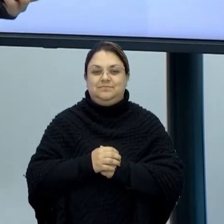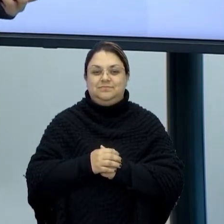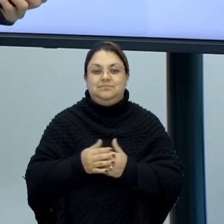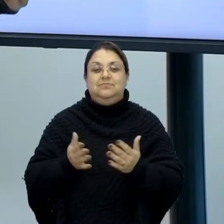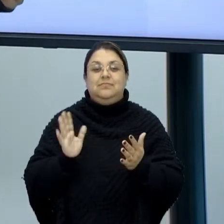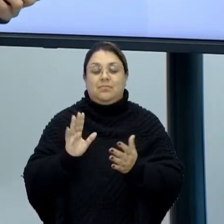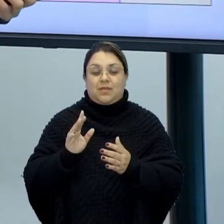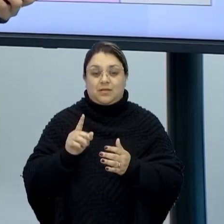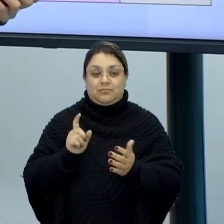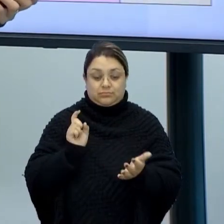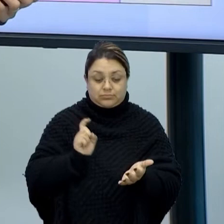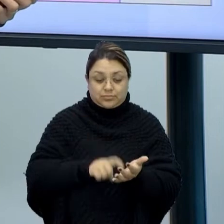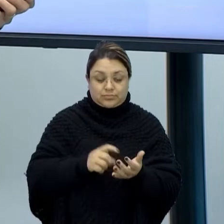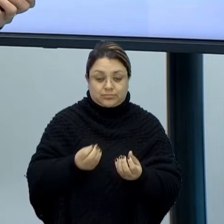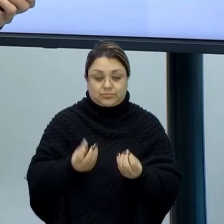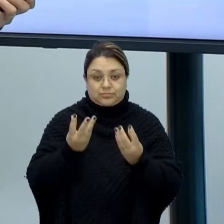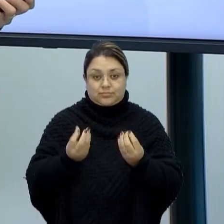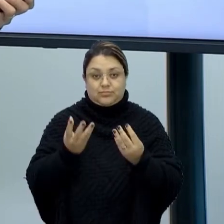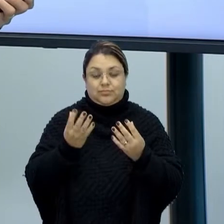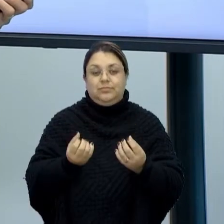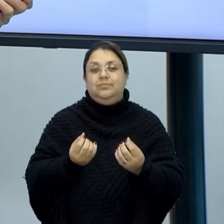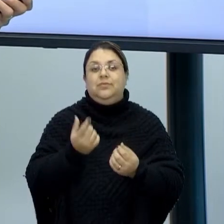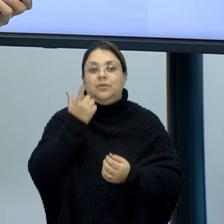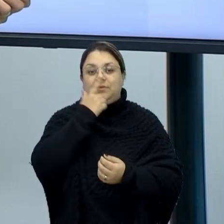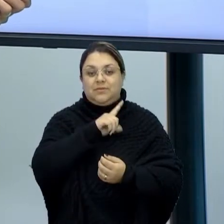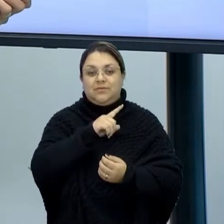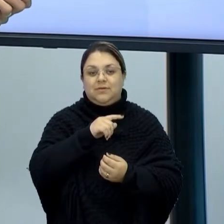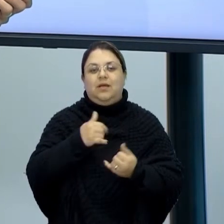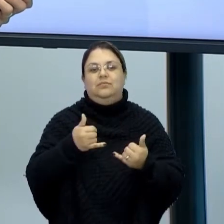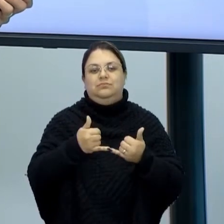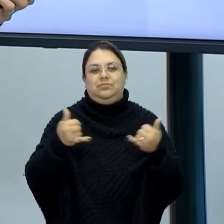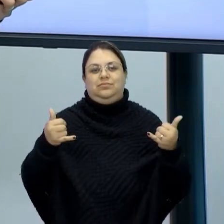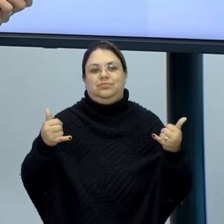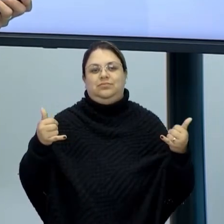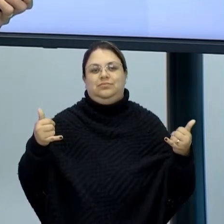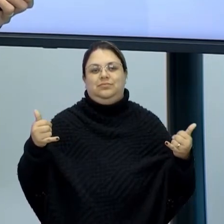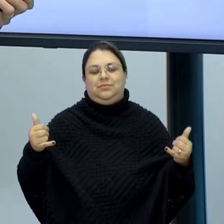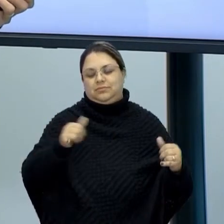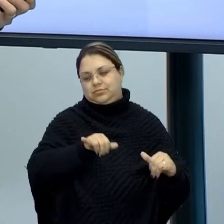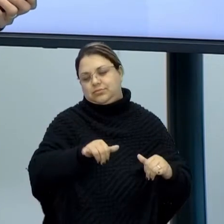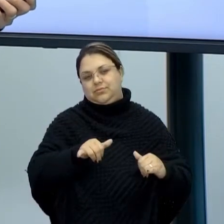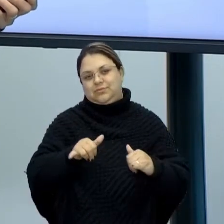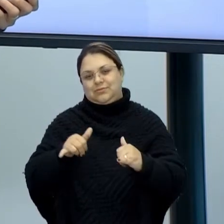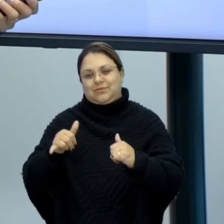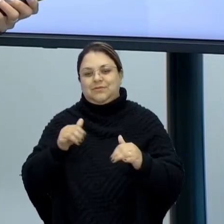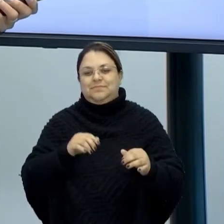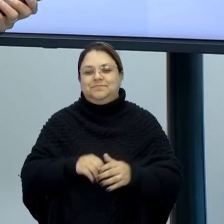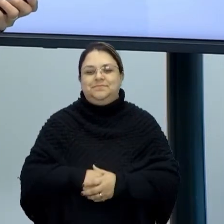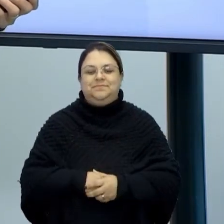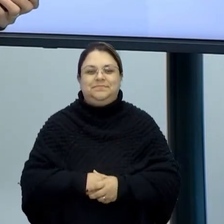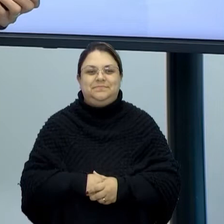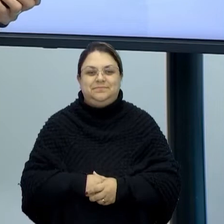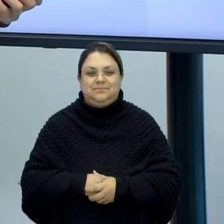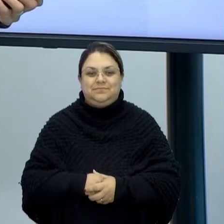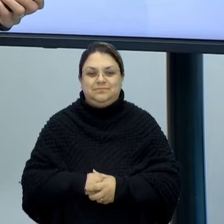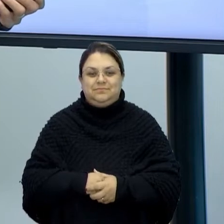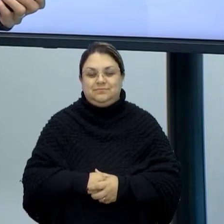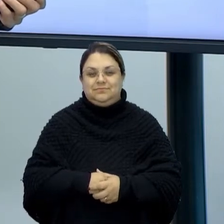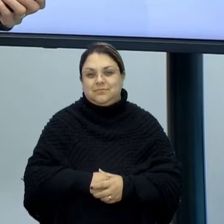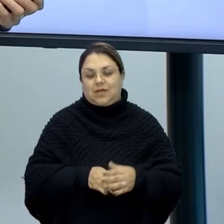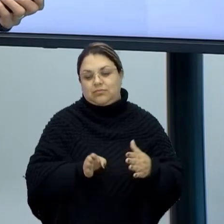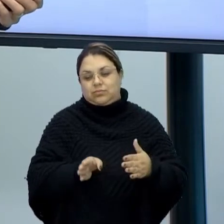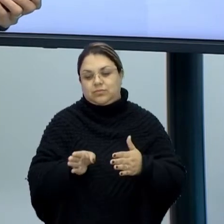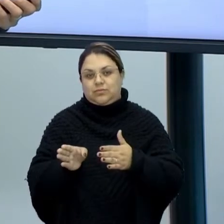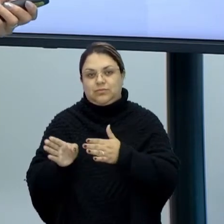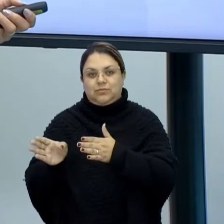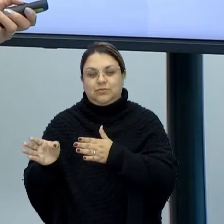quando você liga numa diferença de potencial, eles criam um direcionamento, né? Então, quando eles caminham